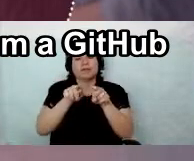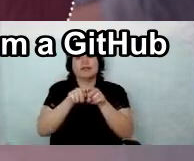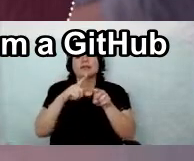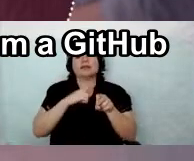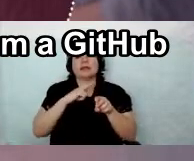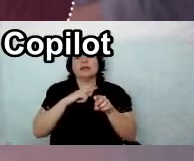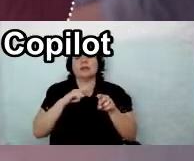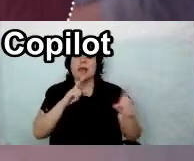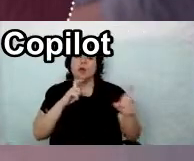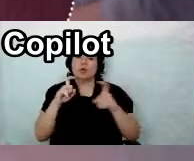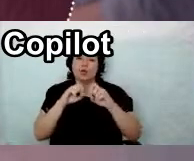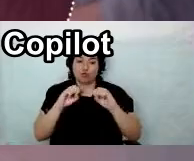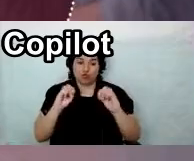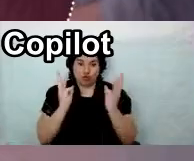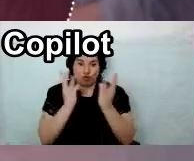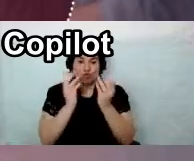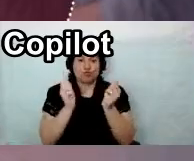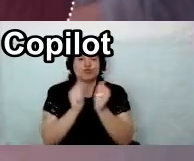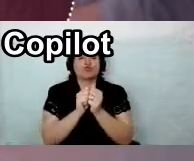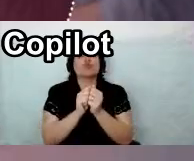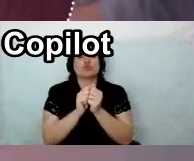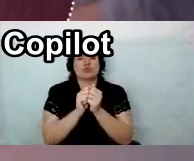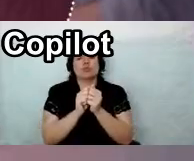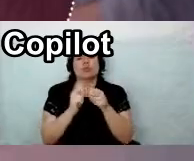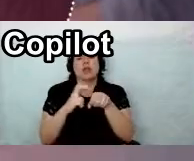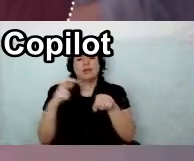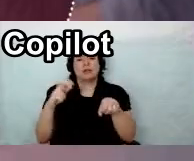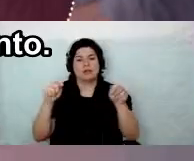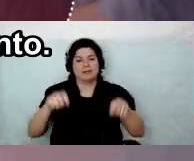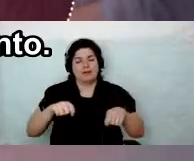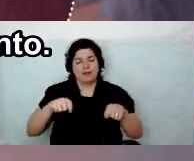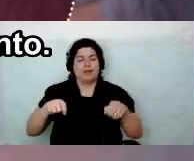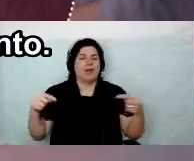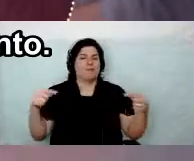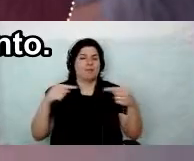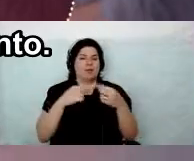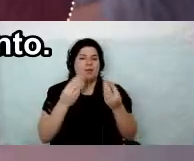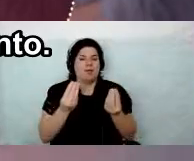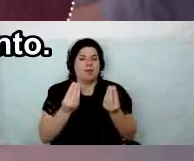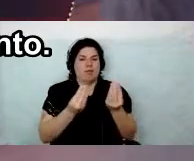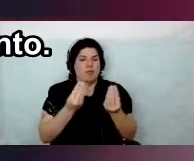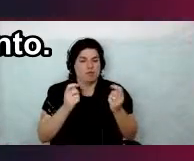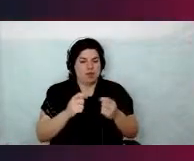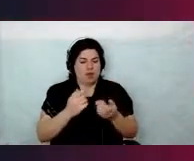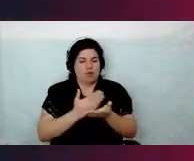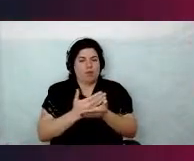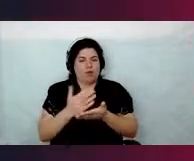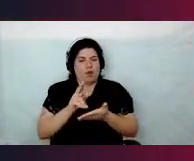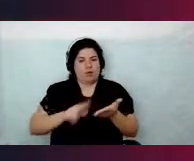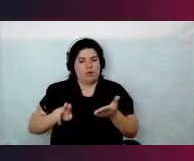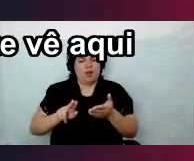conjunto com a GitHub para a implementação do GitHub Copilot para o time de desenvolvimento.